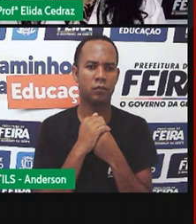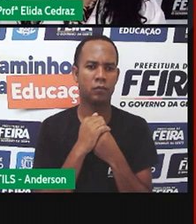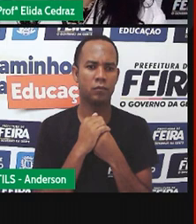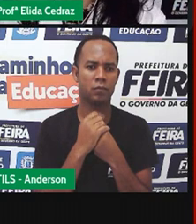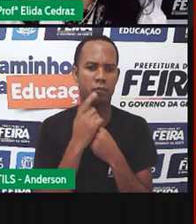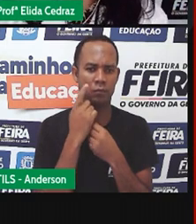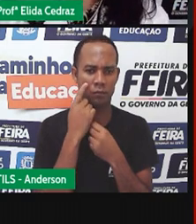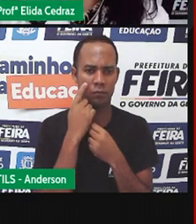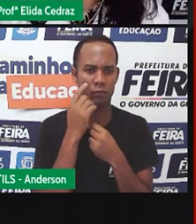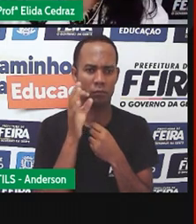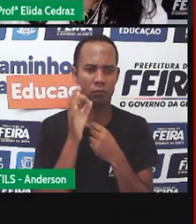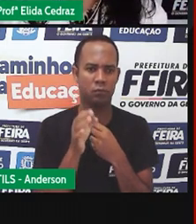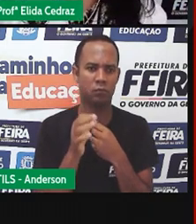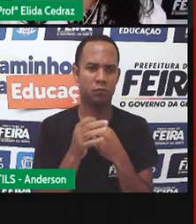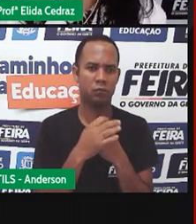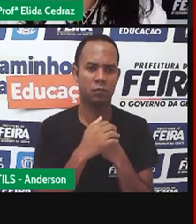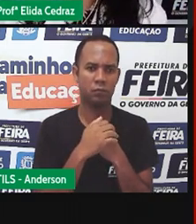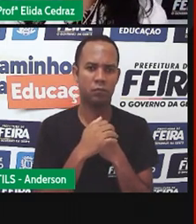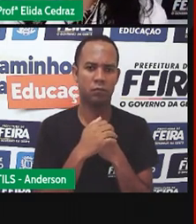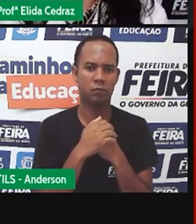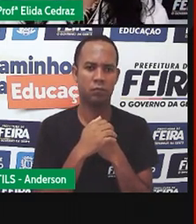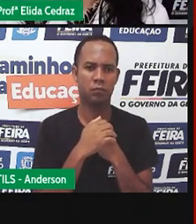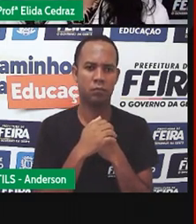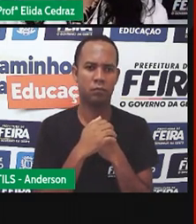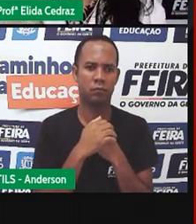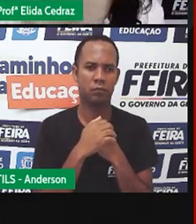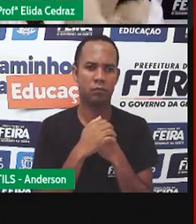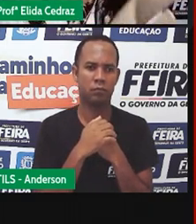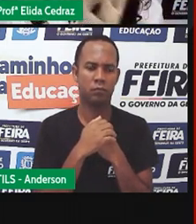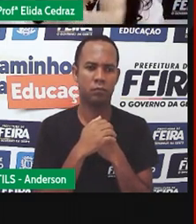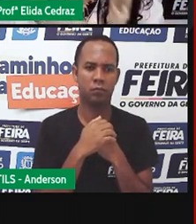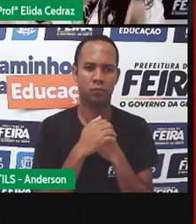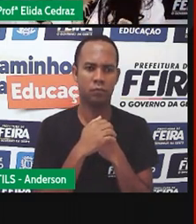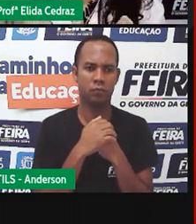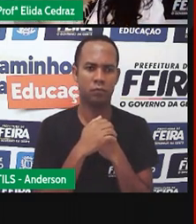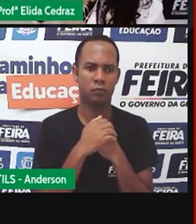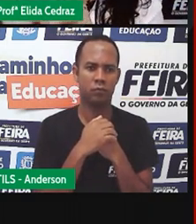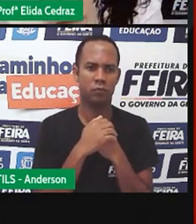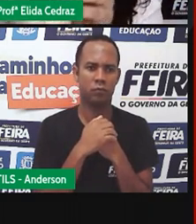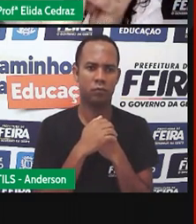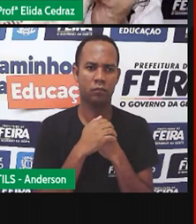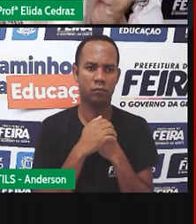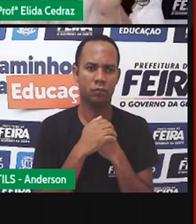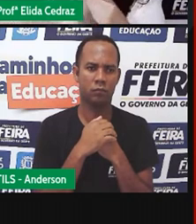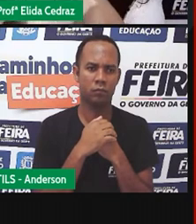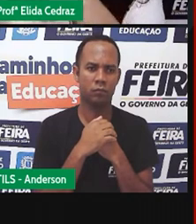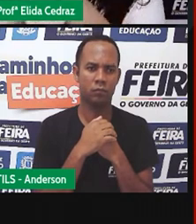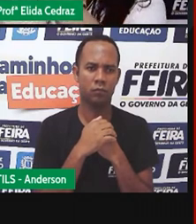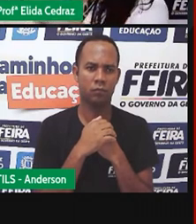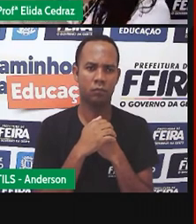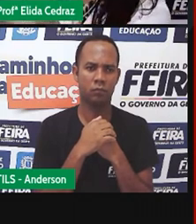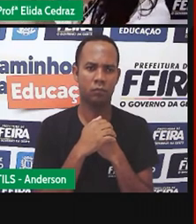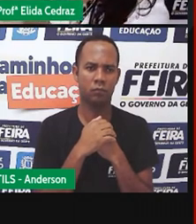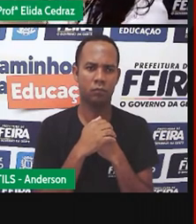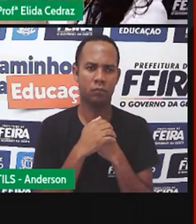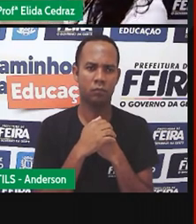Muito bem, resistente. E aqui nós temos um jornal.